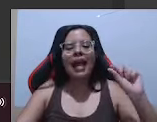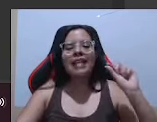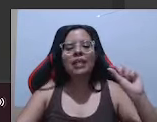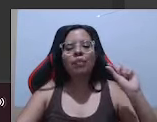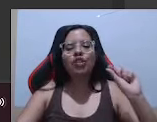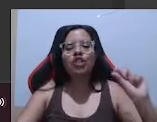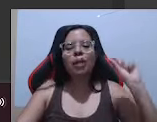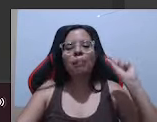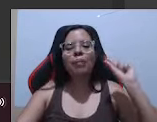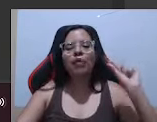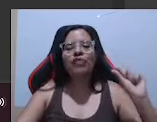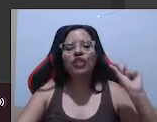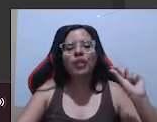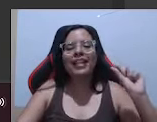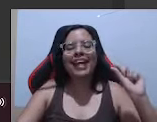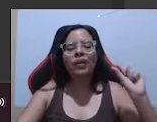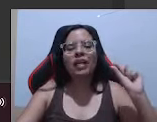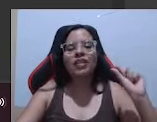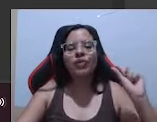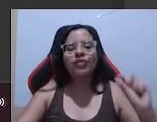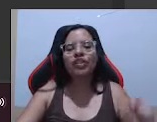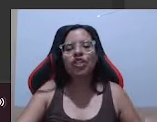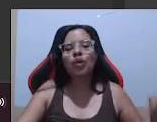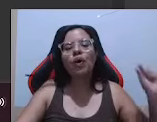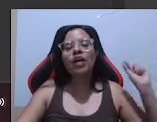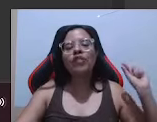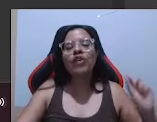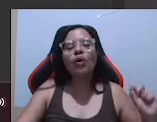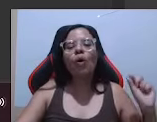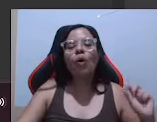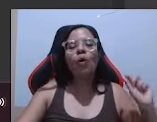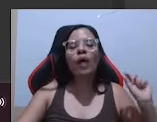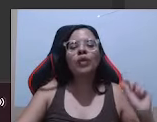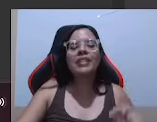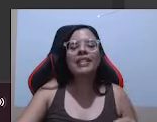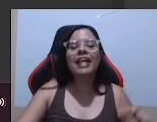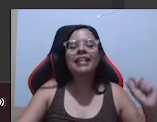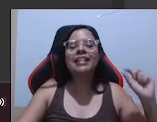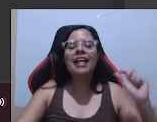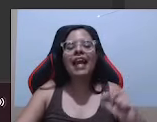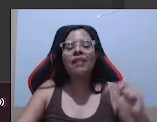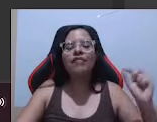infantil. Essa apostila para professor de educação infantil ficou com